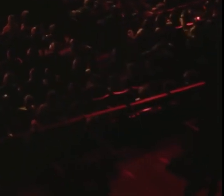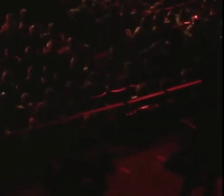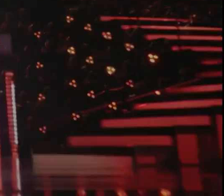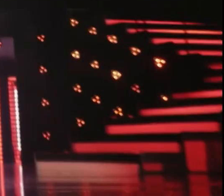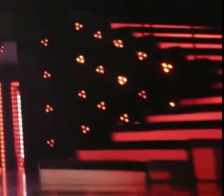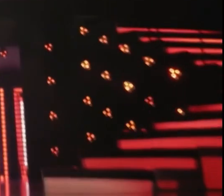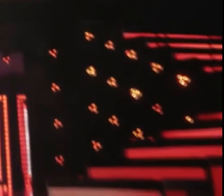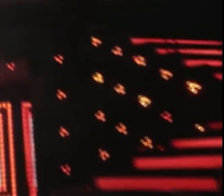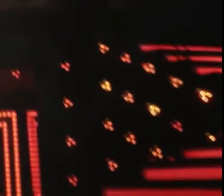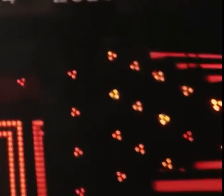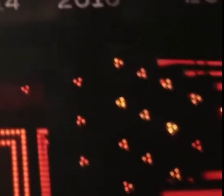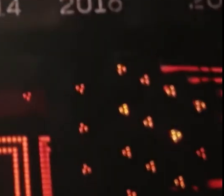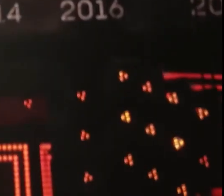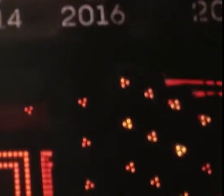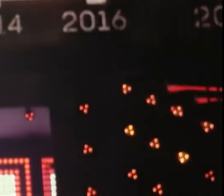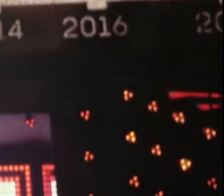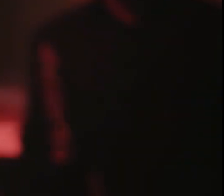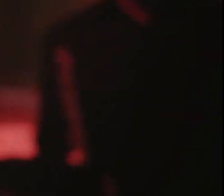chegou o